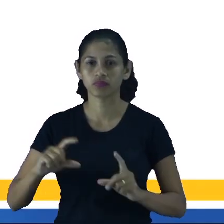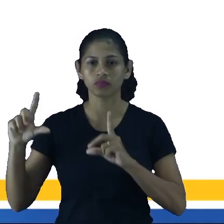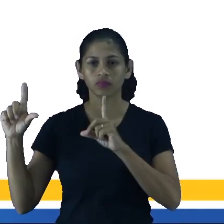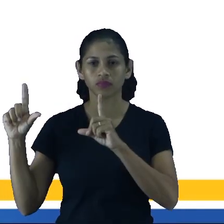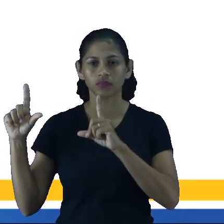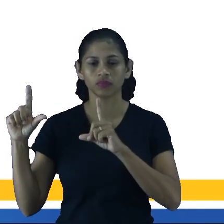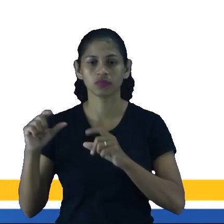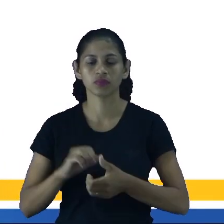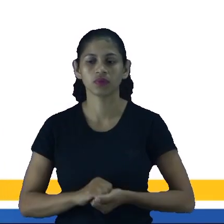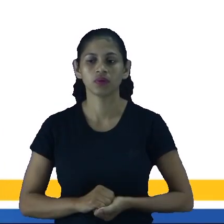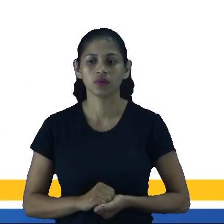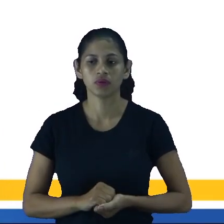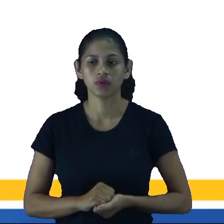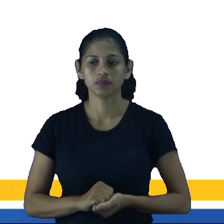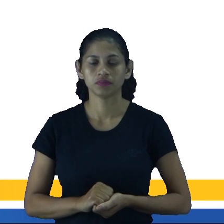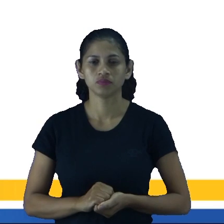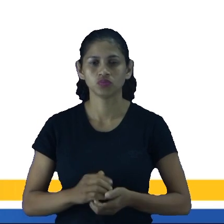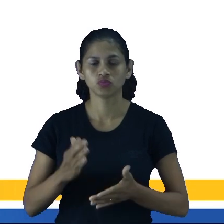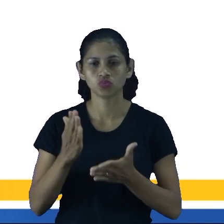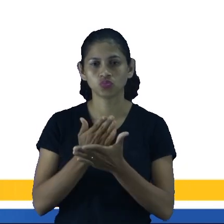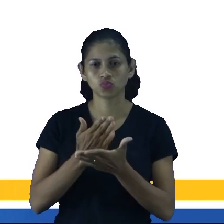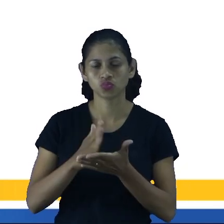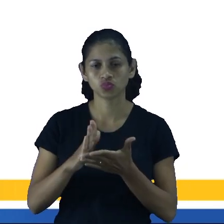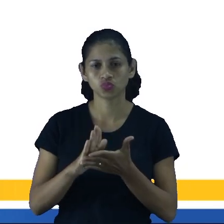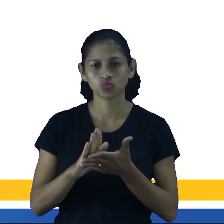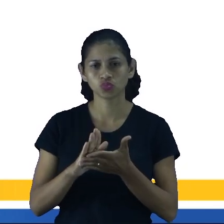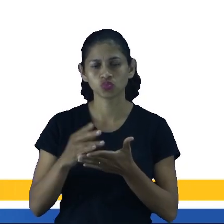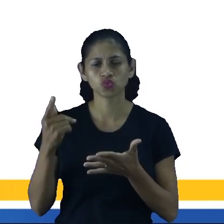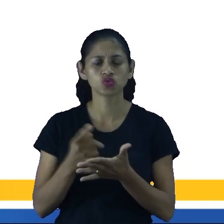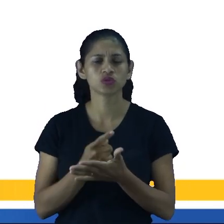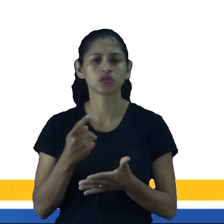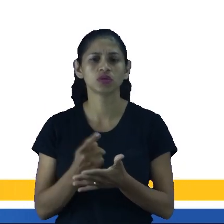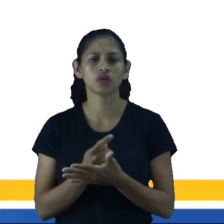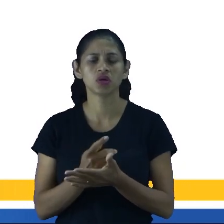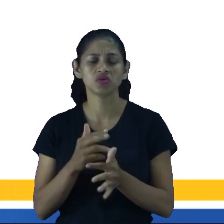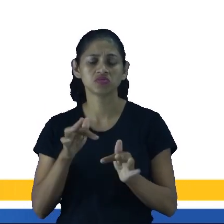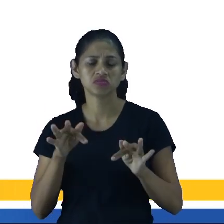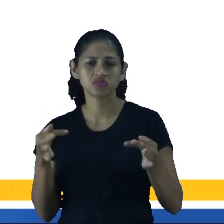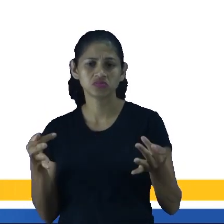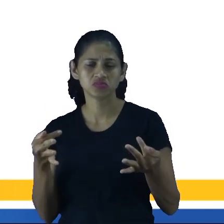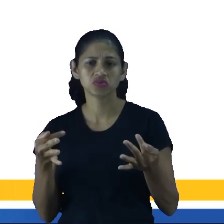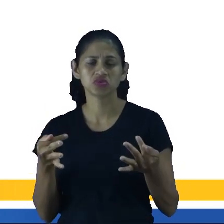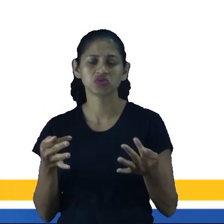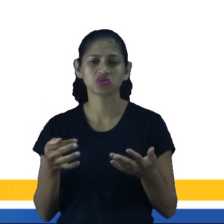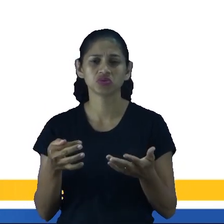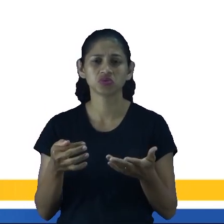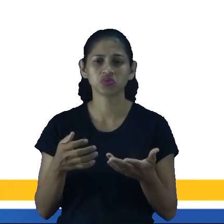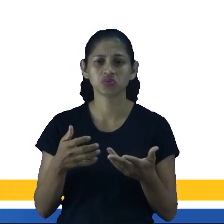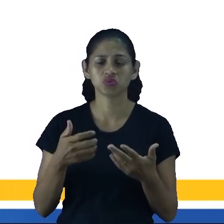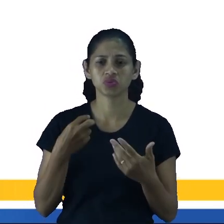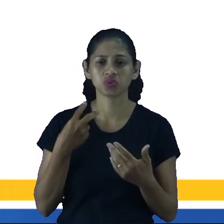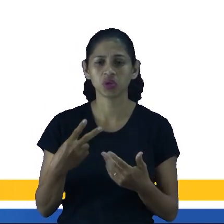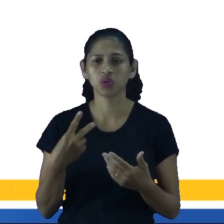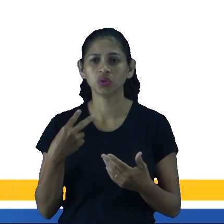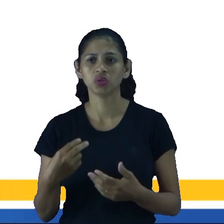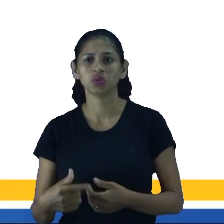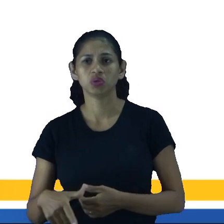aí, né? Alguns erros comuns, né, praticados na língua espanhola. Geralmente a